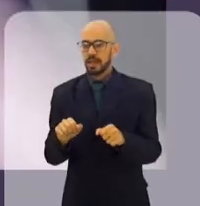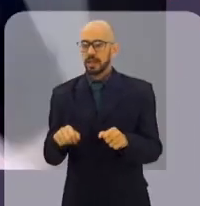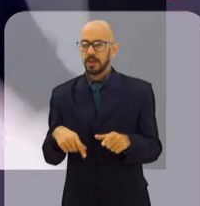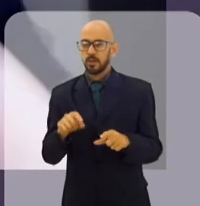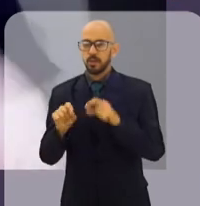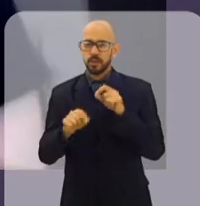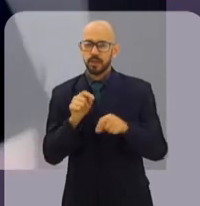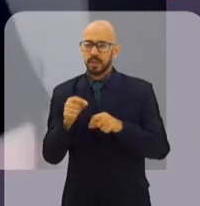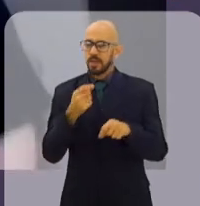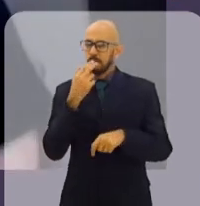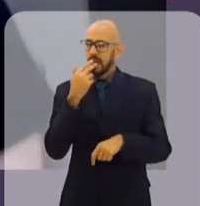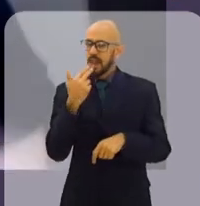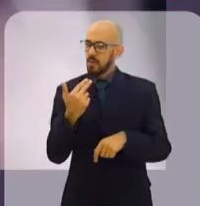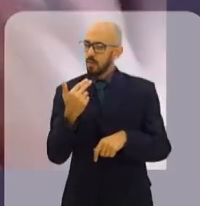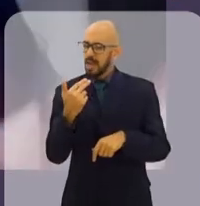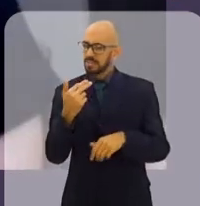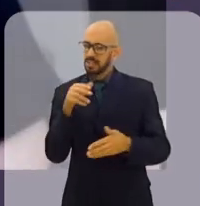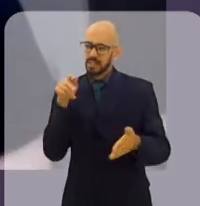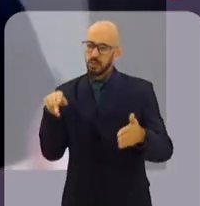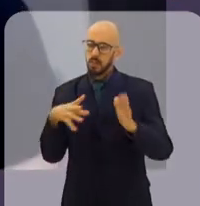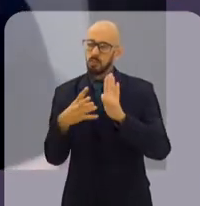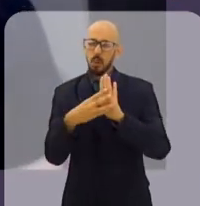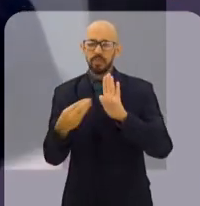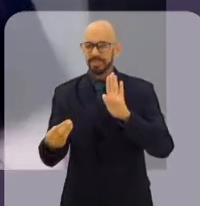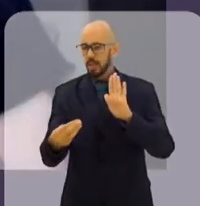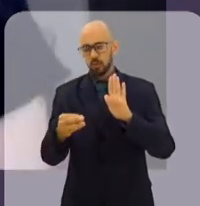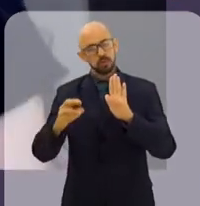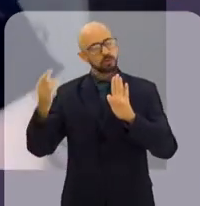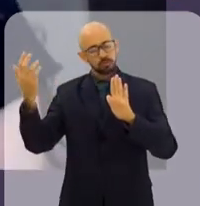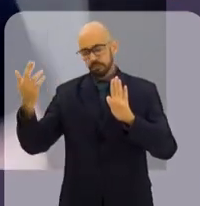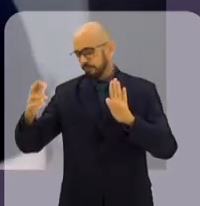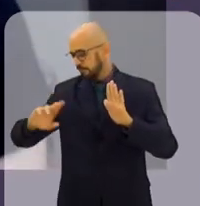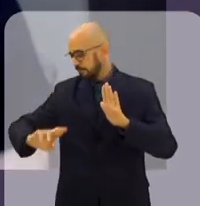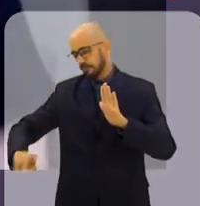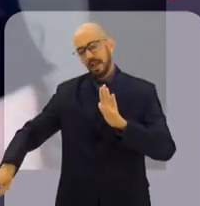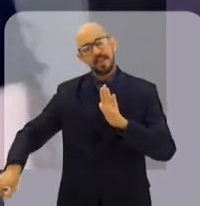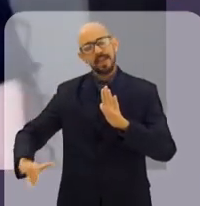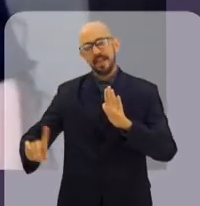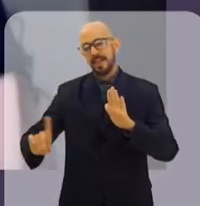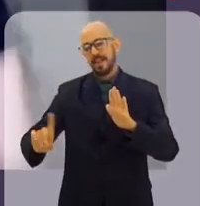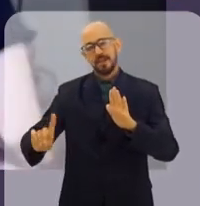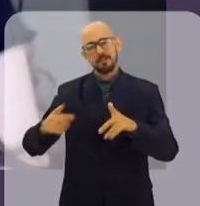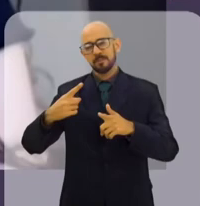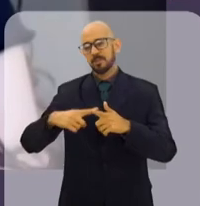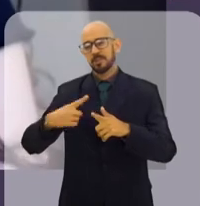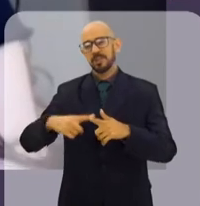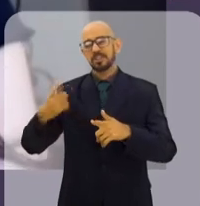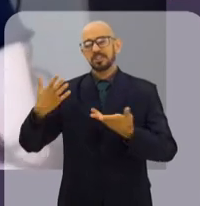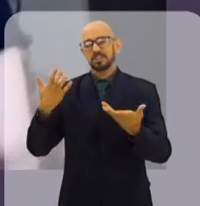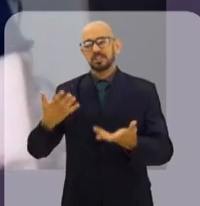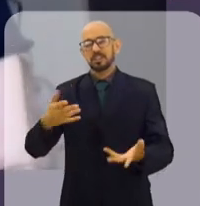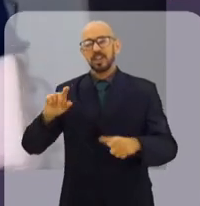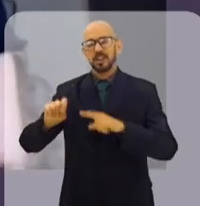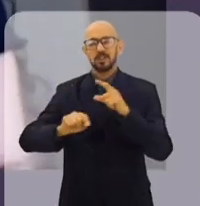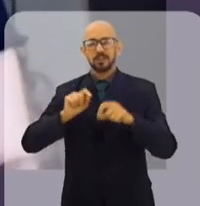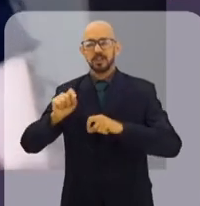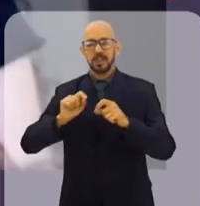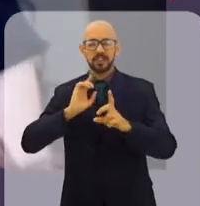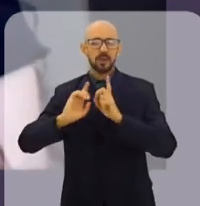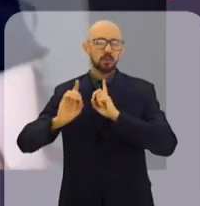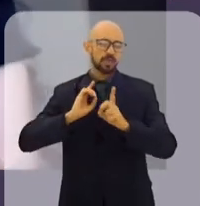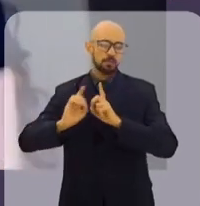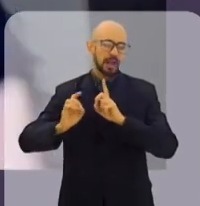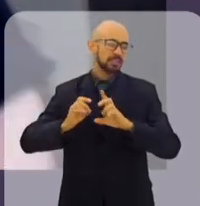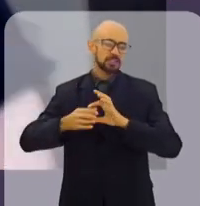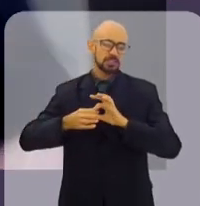num formato específico, e que acaba sendo restrito, acaba ficando em debates restritos ali naqueles nichos